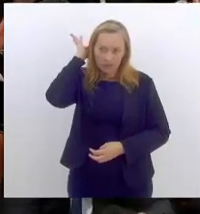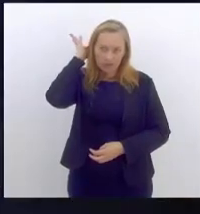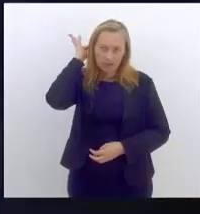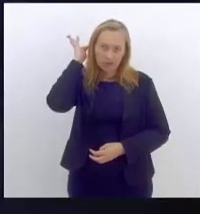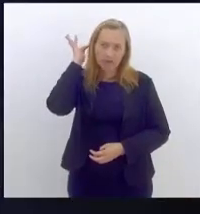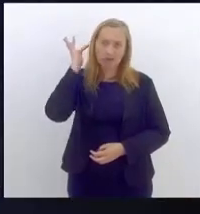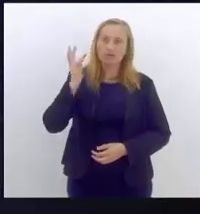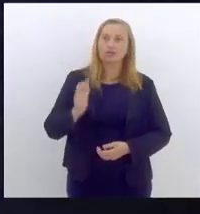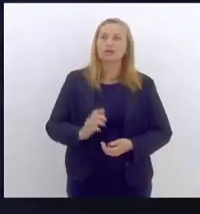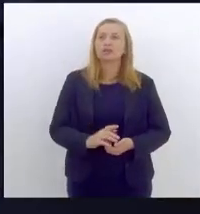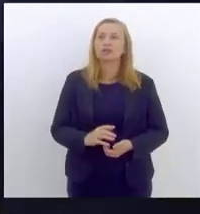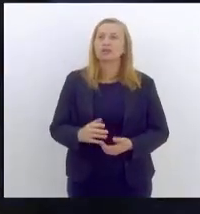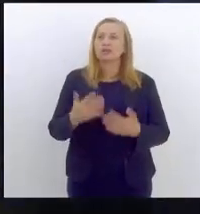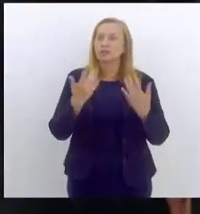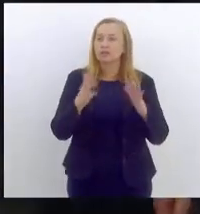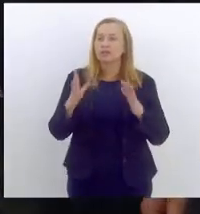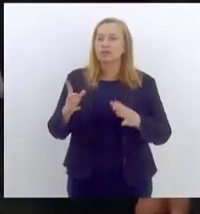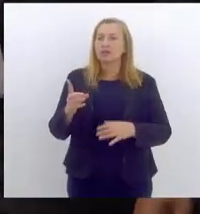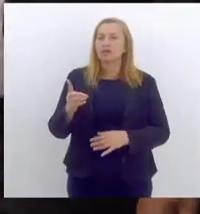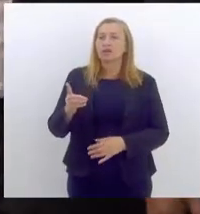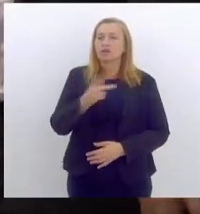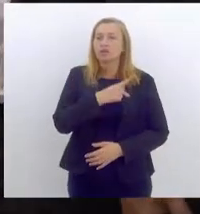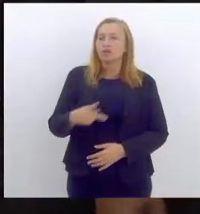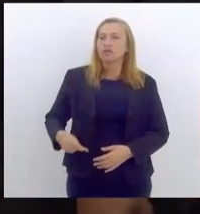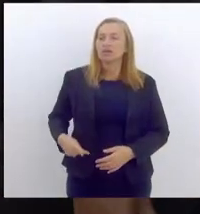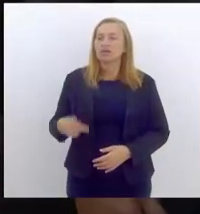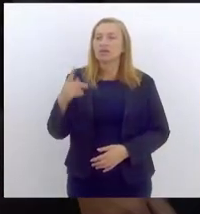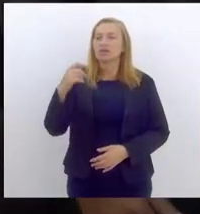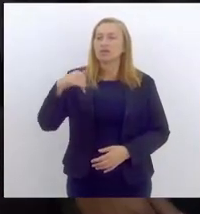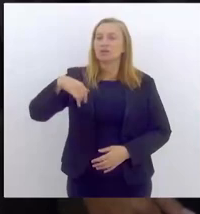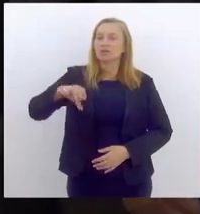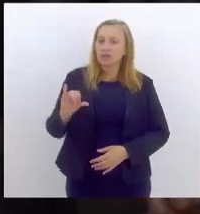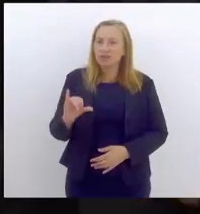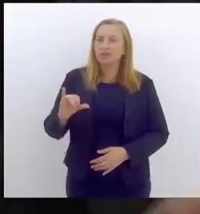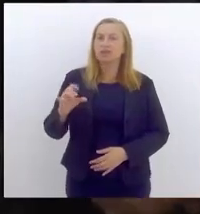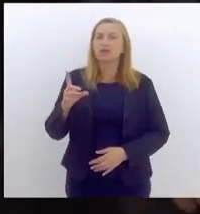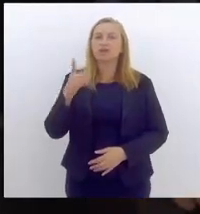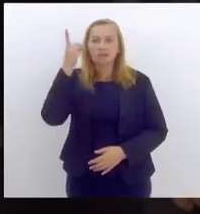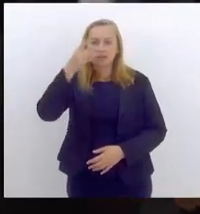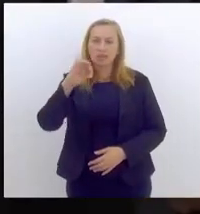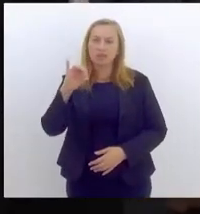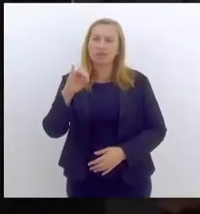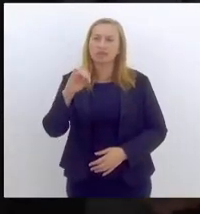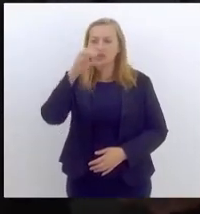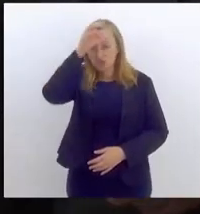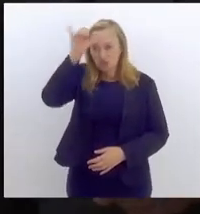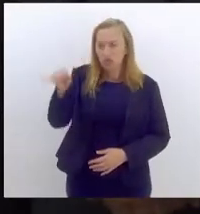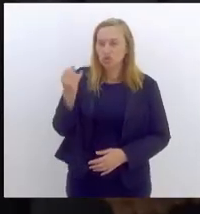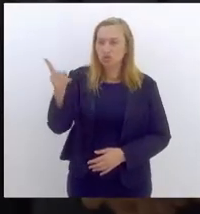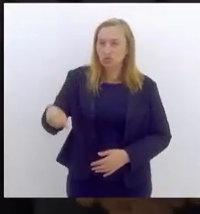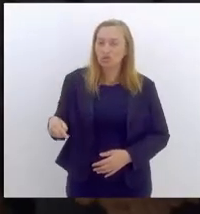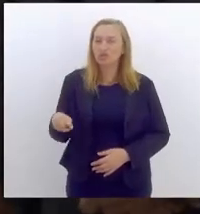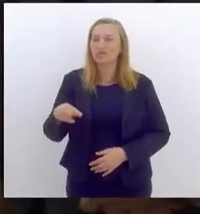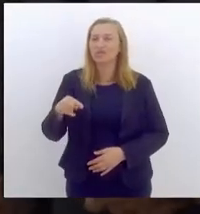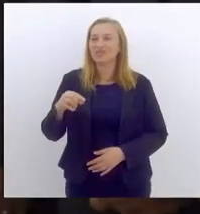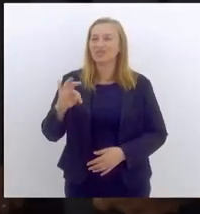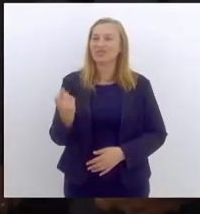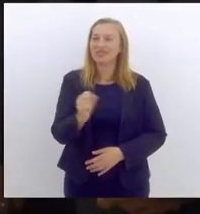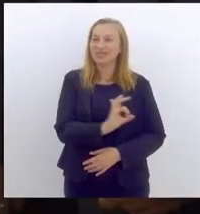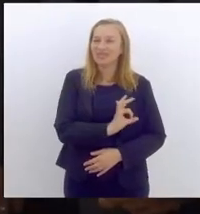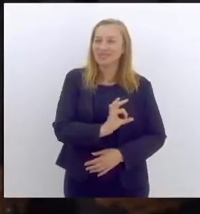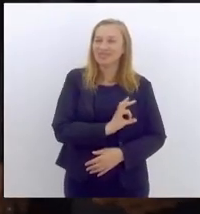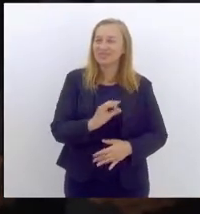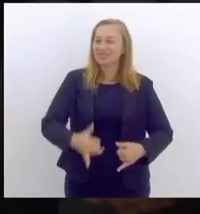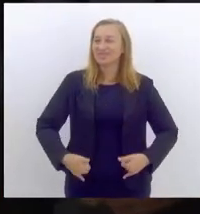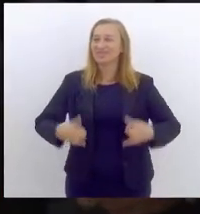Queria cumprimentar o presidente Mink, deputada Tiaju, deputada Marta Rocha, deputado Valdeci. Dizer que para mim, Bacelar, é uma honra estar nesta